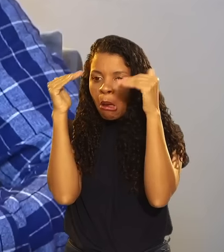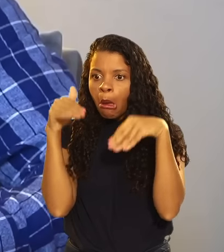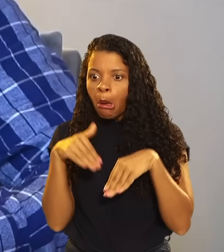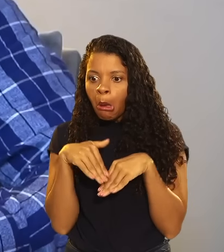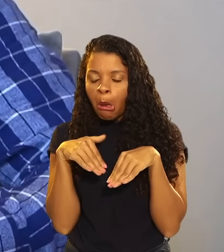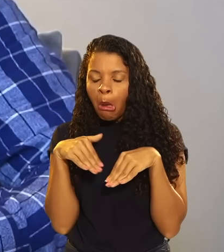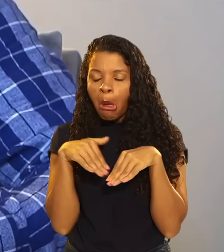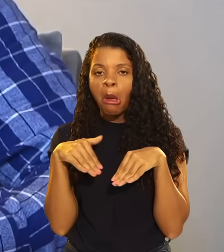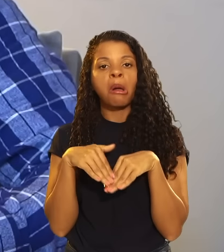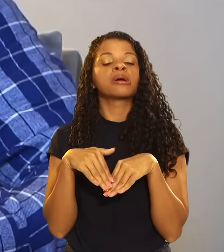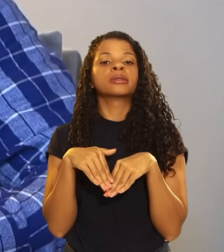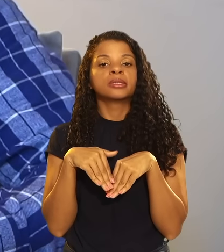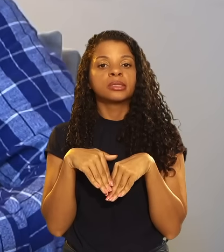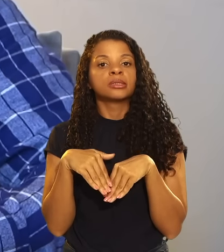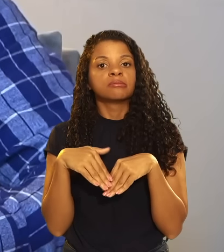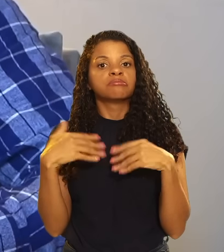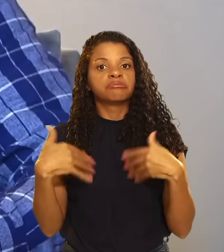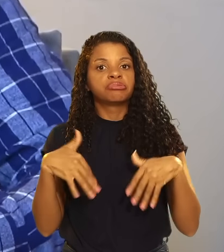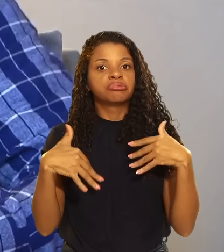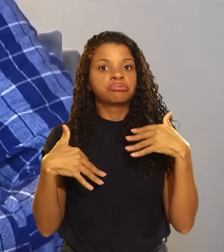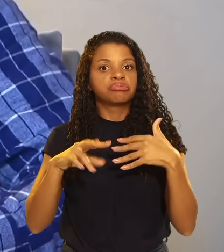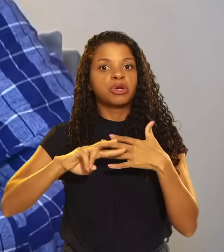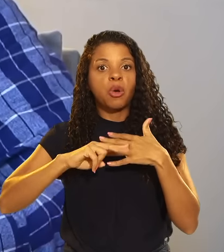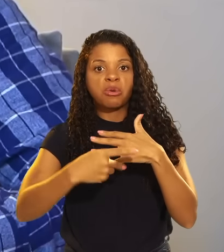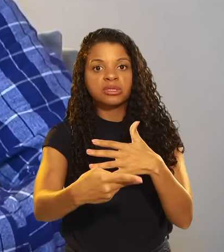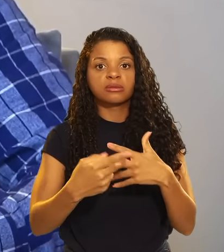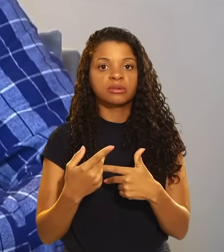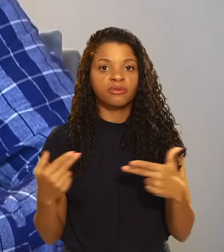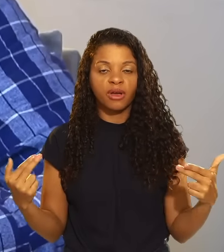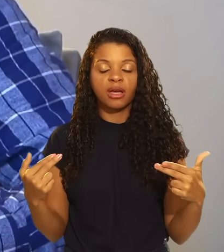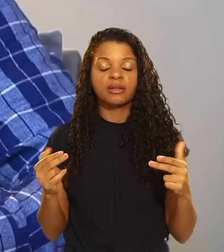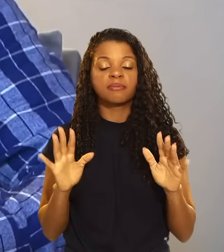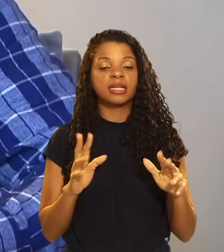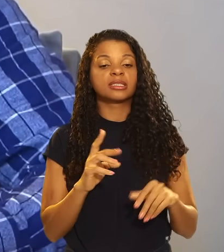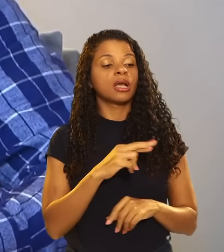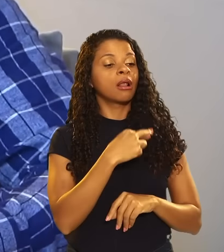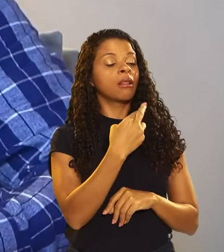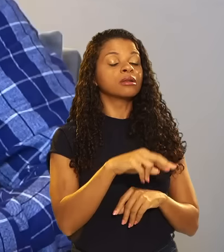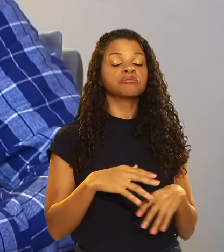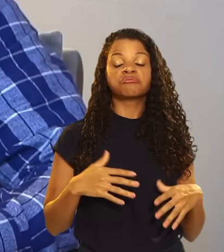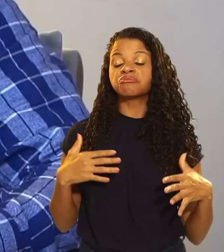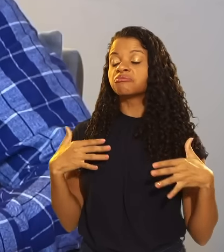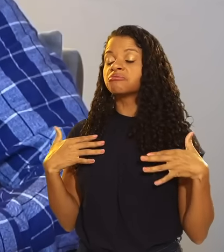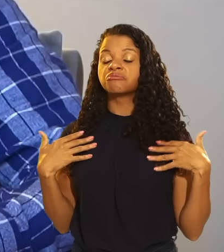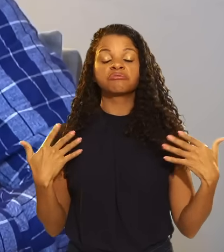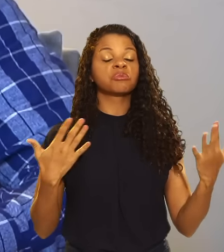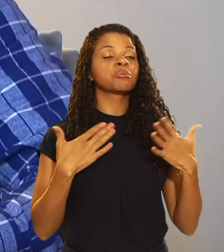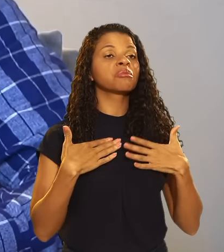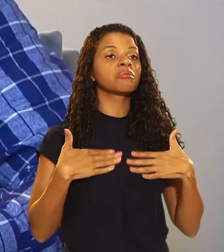enfim, tinha uma série de consequências, enquanto eles ficariam ali, eles estavam tranquilos, Eles não